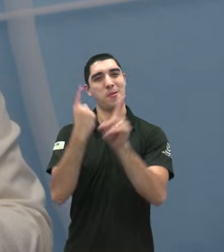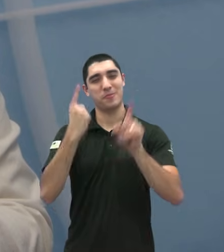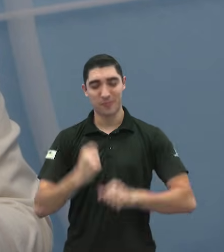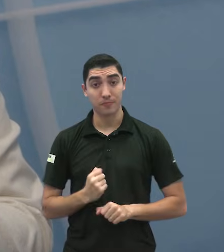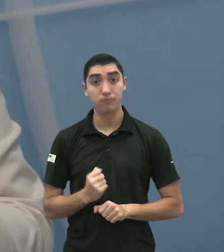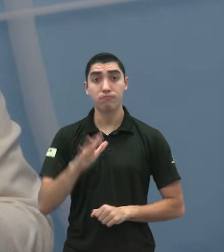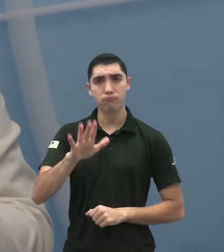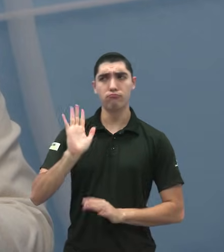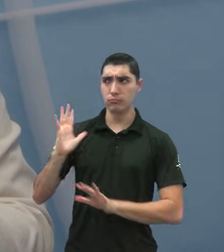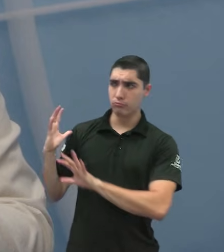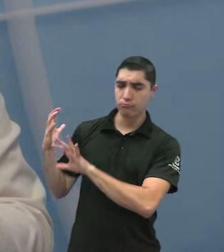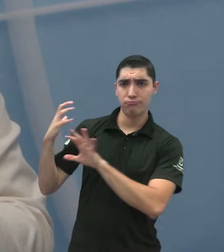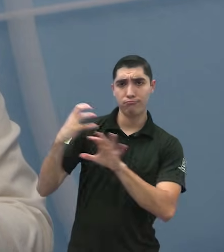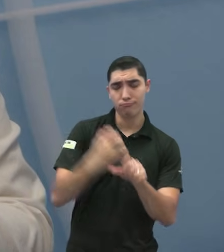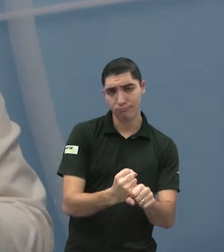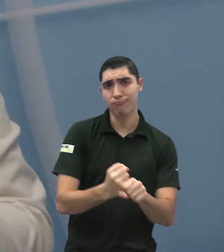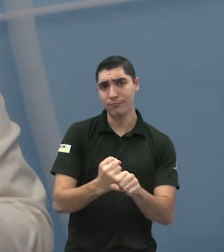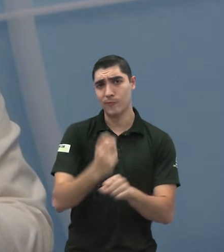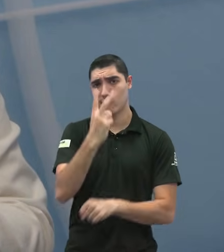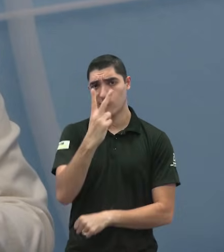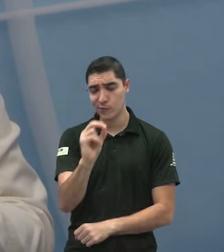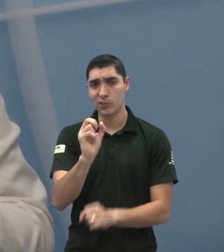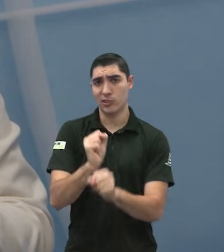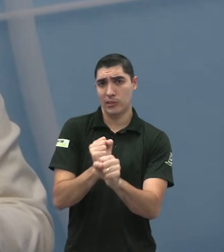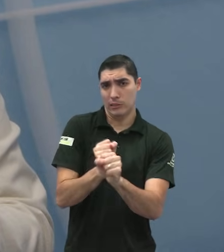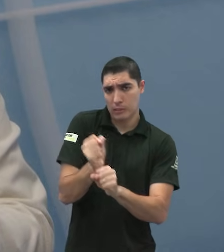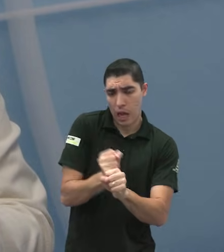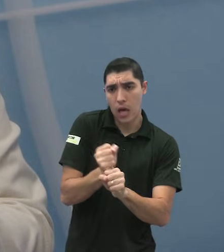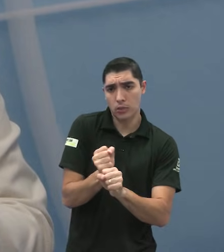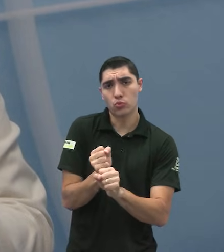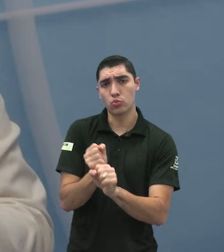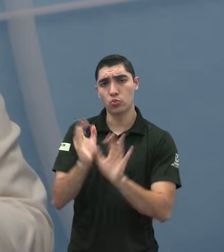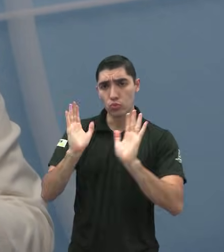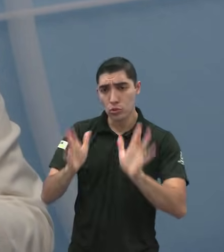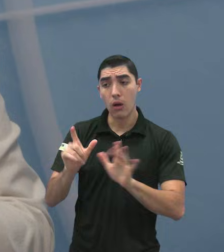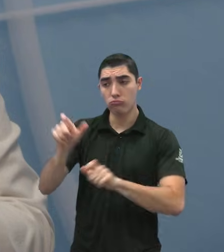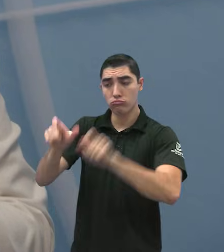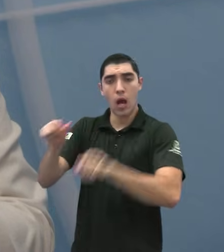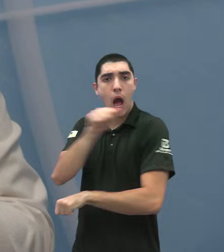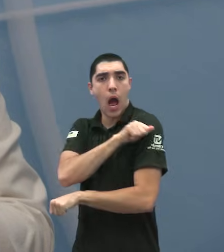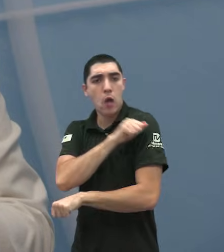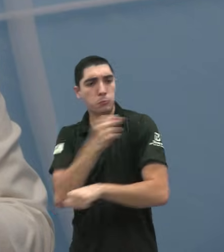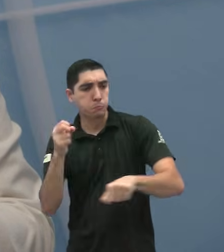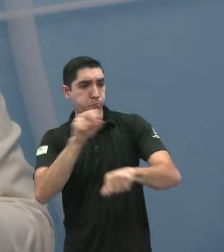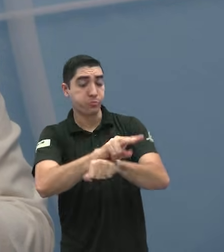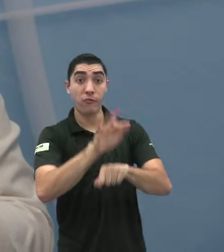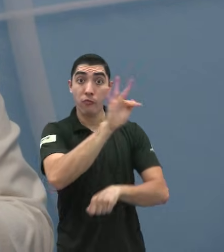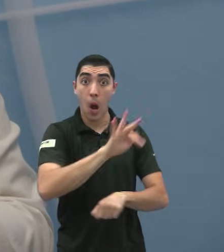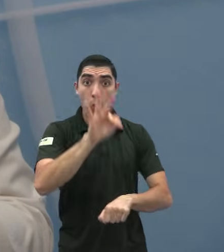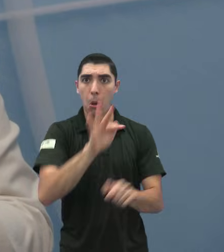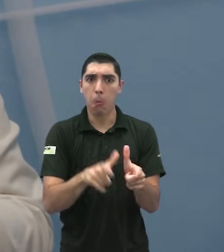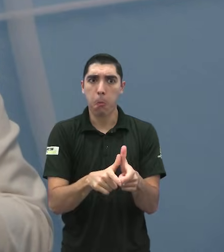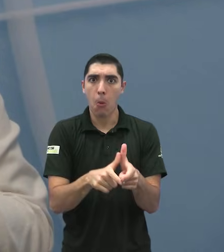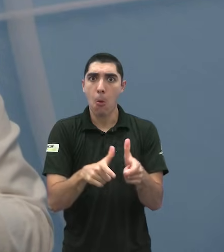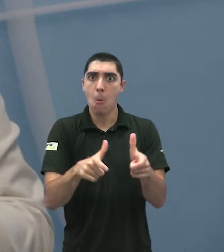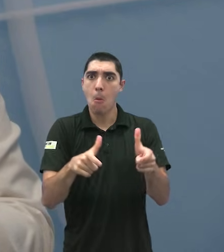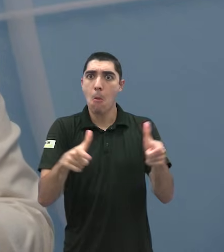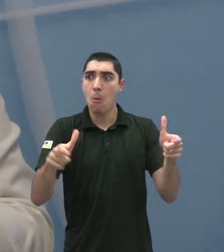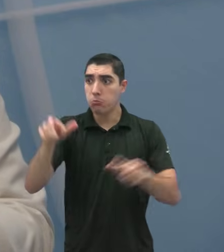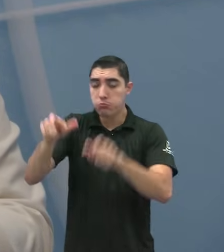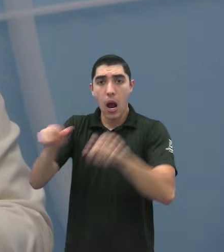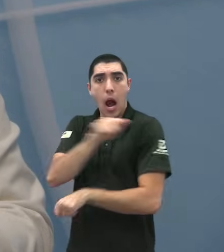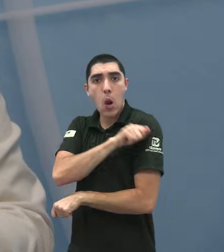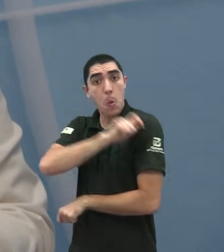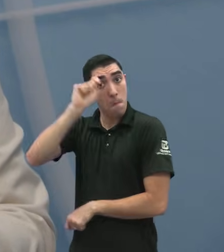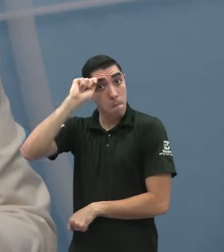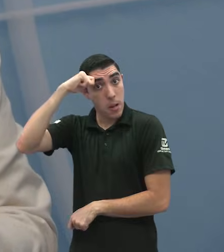Nas últimas 2 décadas, o número de estudantes negros no ensino superior cresceu de forma expressiva,